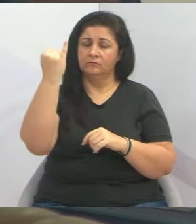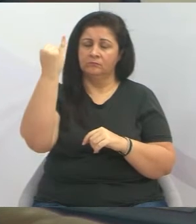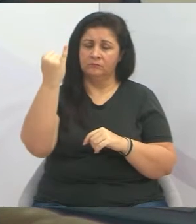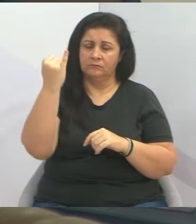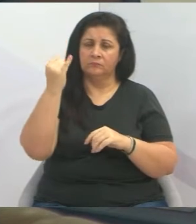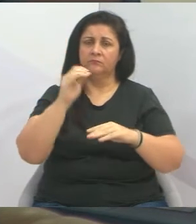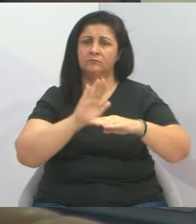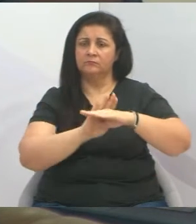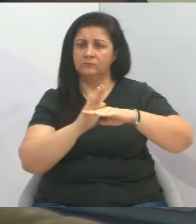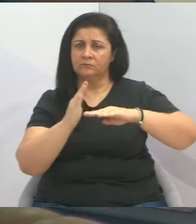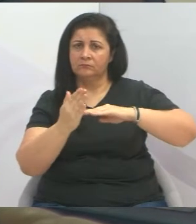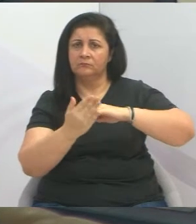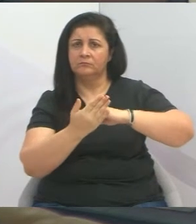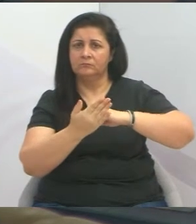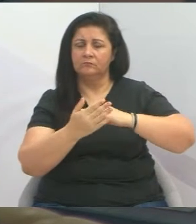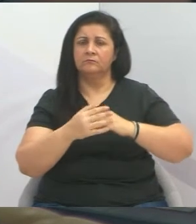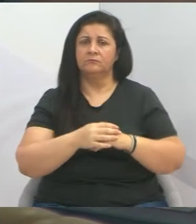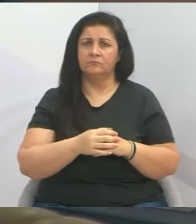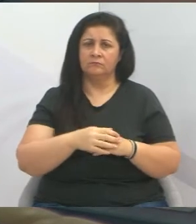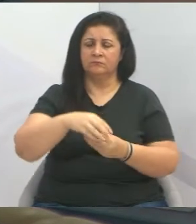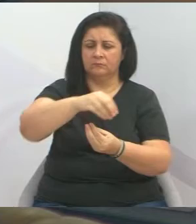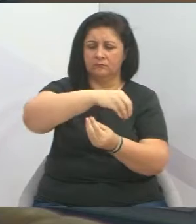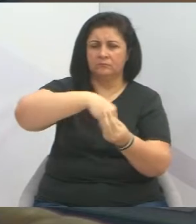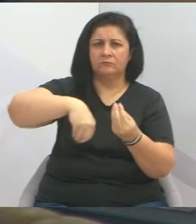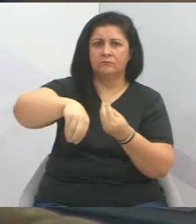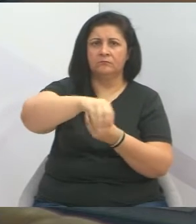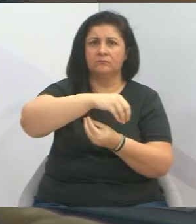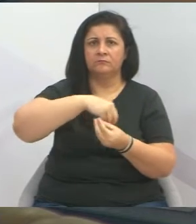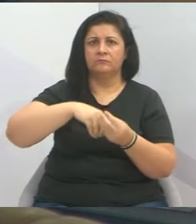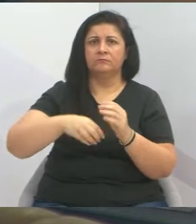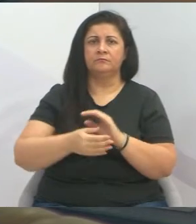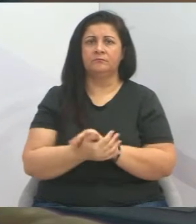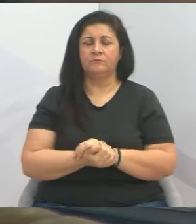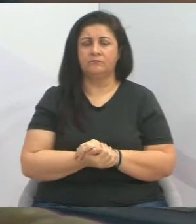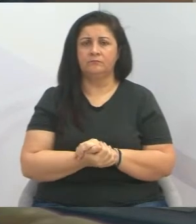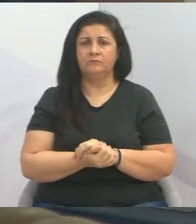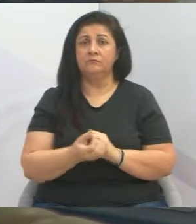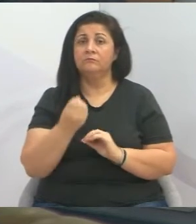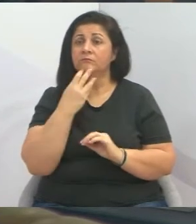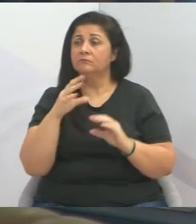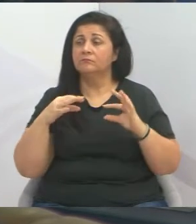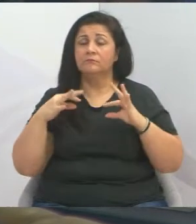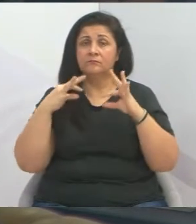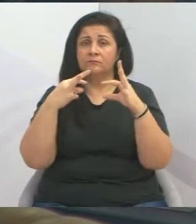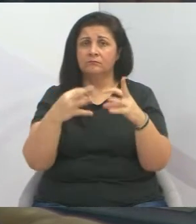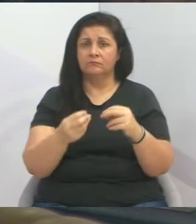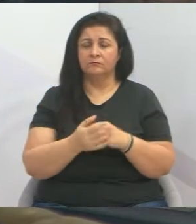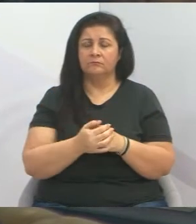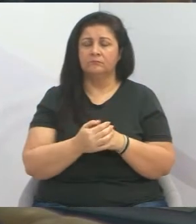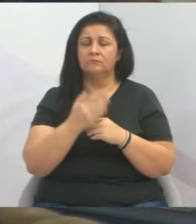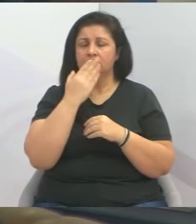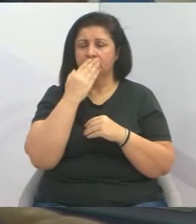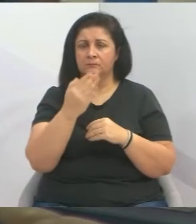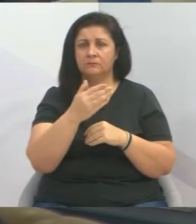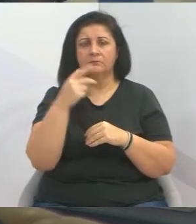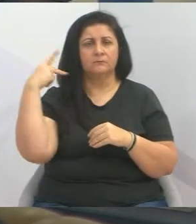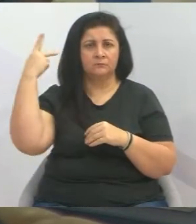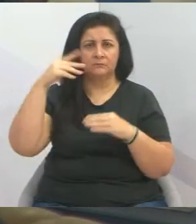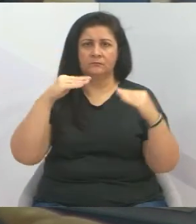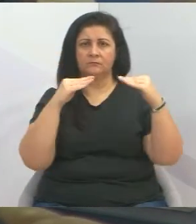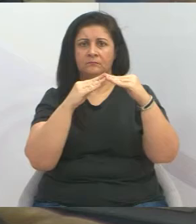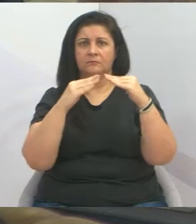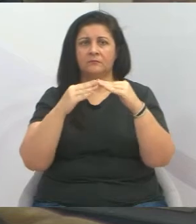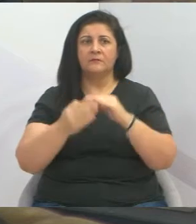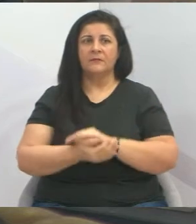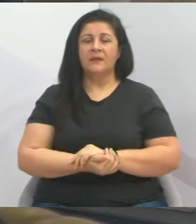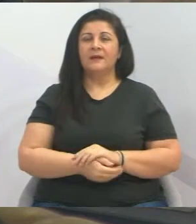Campo Grande Jardim Olímpia vai vai beneficiar toda aquela região lá peço voto favorável dos